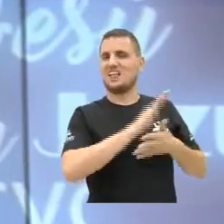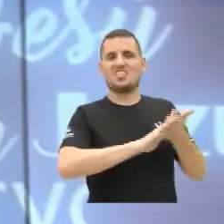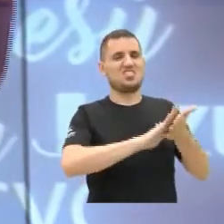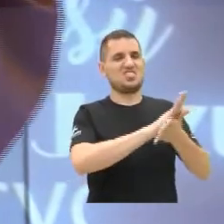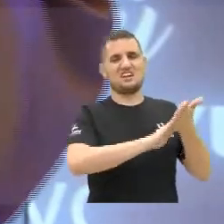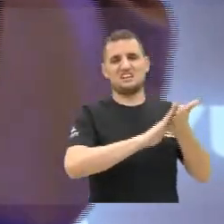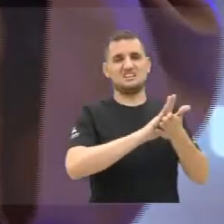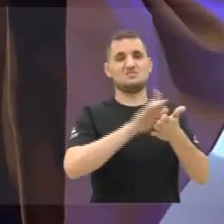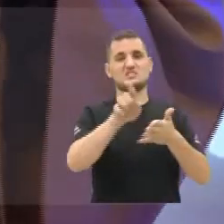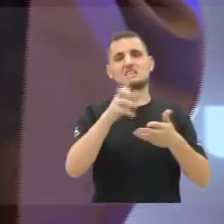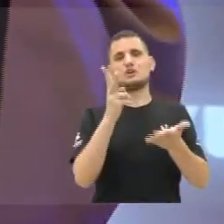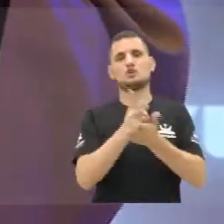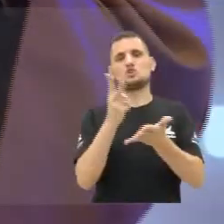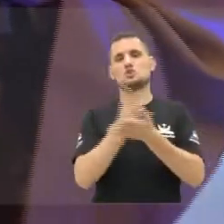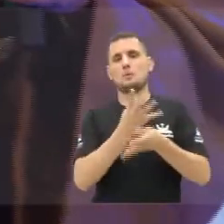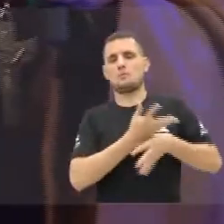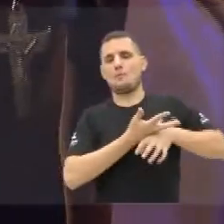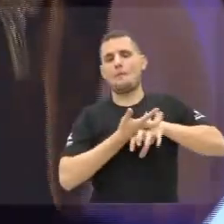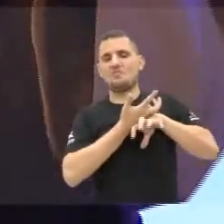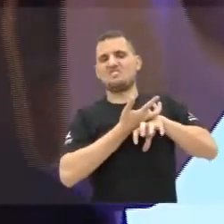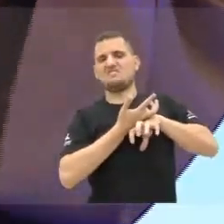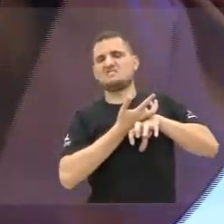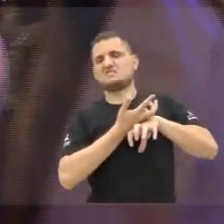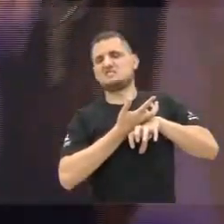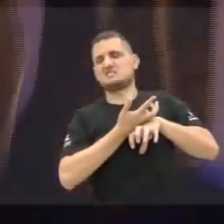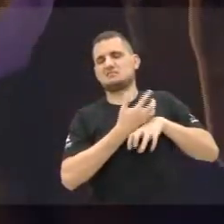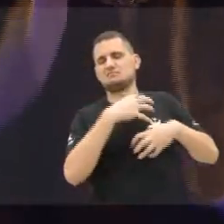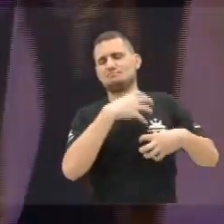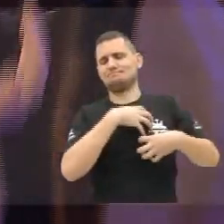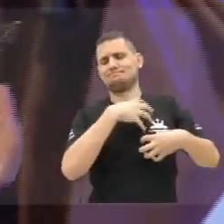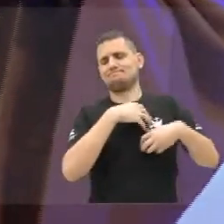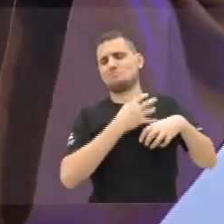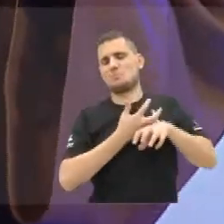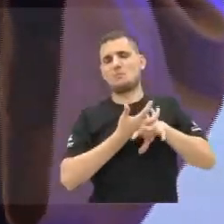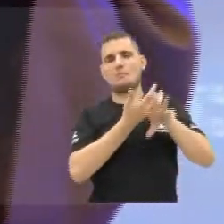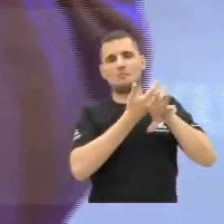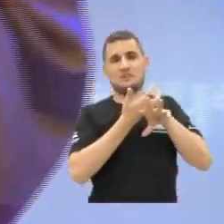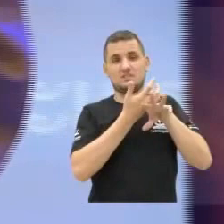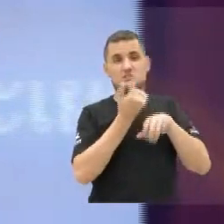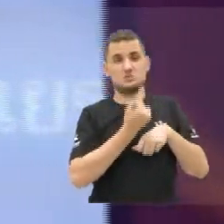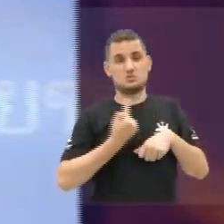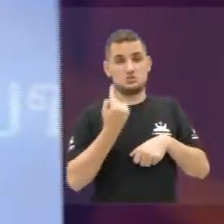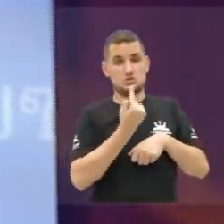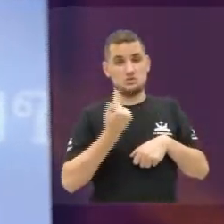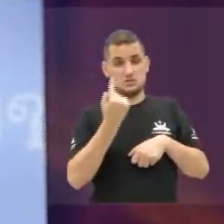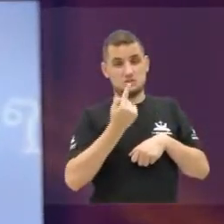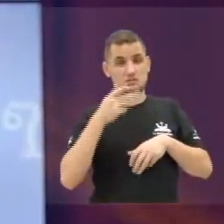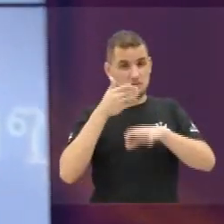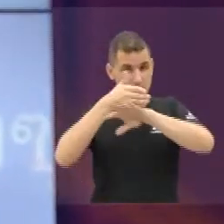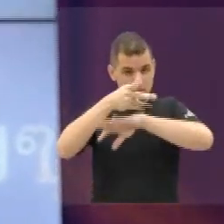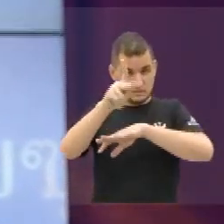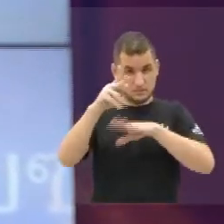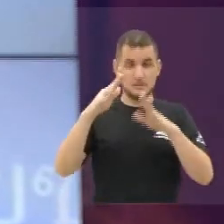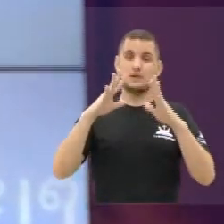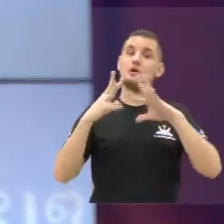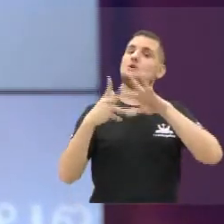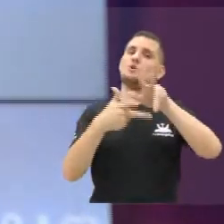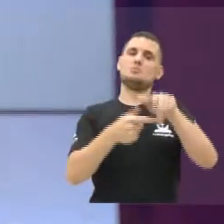O vazio que está dentro de você, o vazio, a solidão que está dentro de você, o mundo não